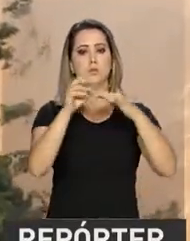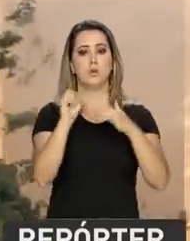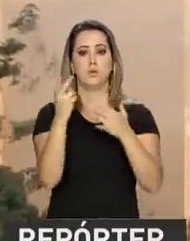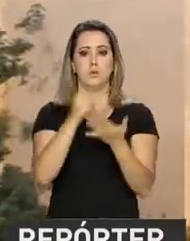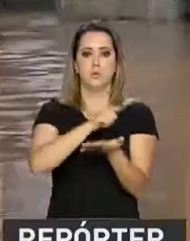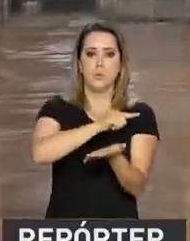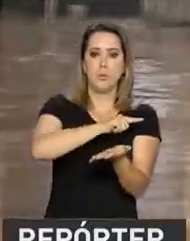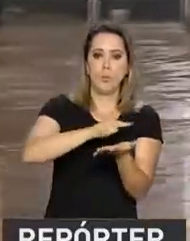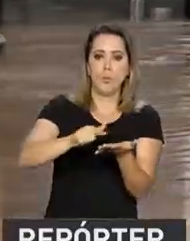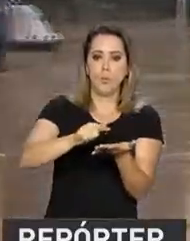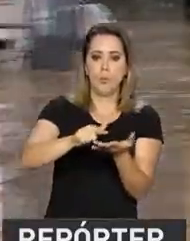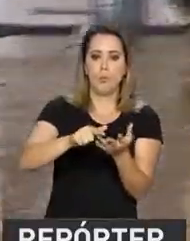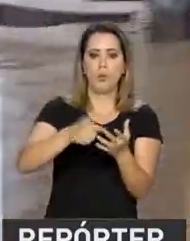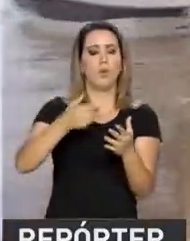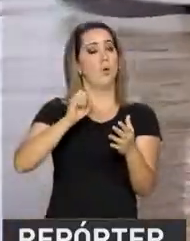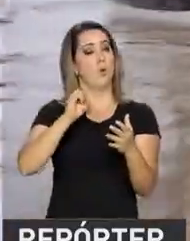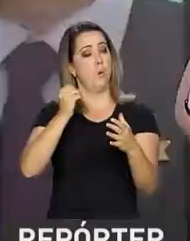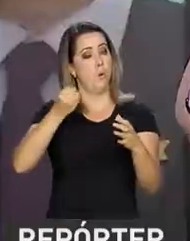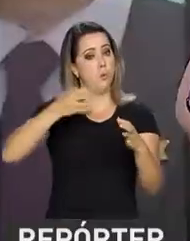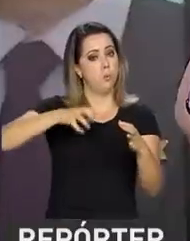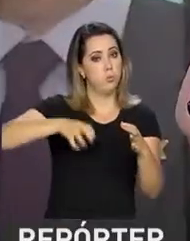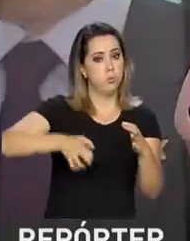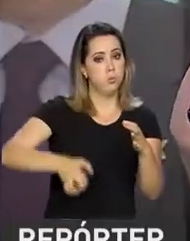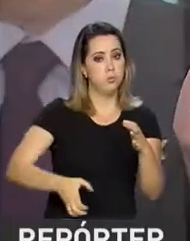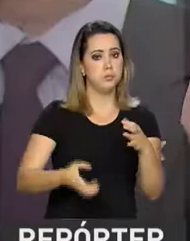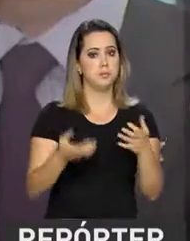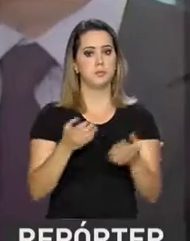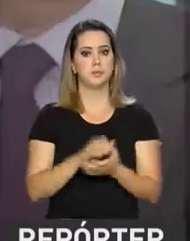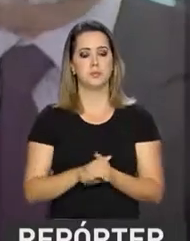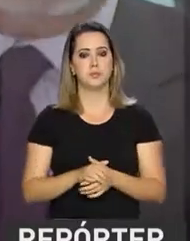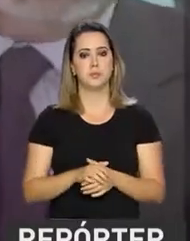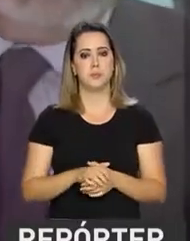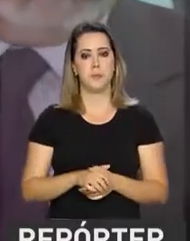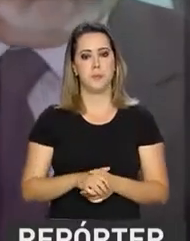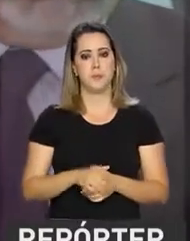e erosão de solos na Amazônia Legal. Com esta ferramenta,